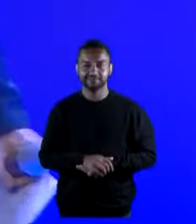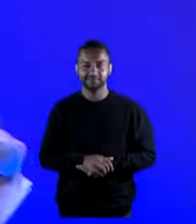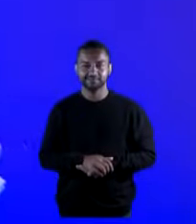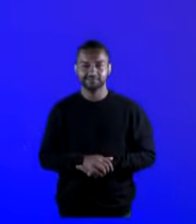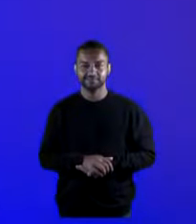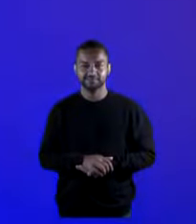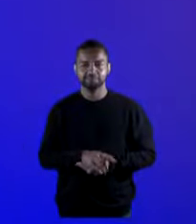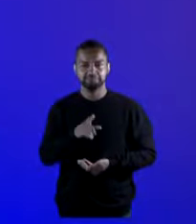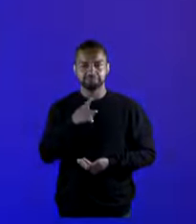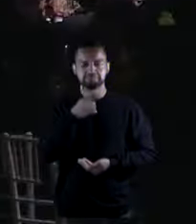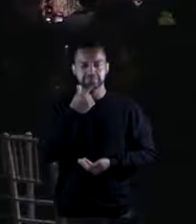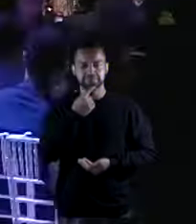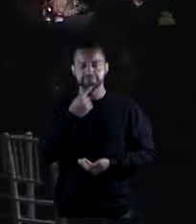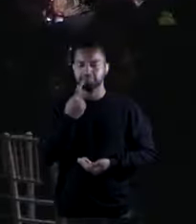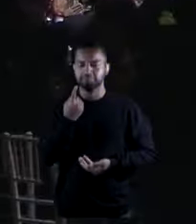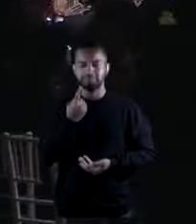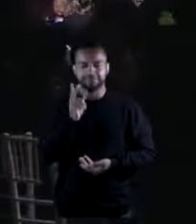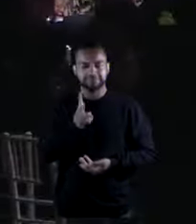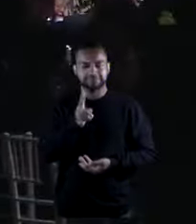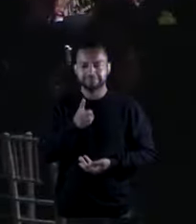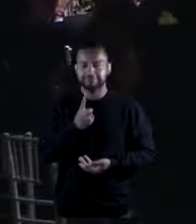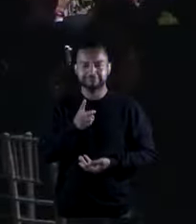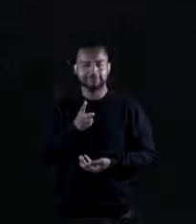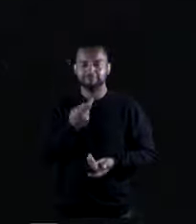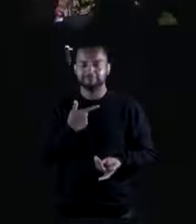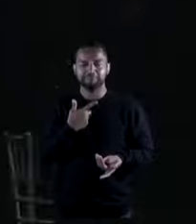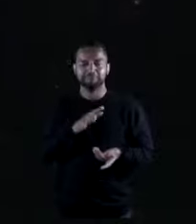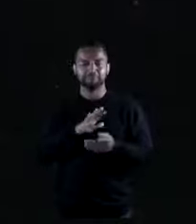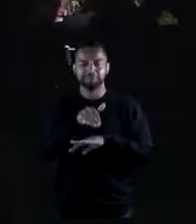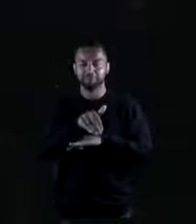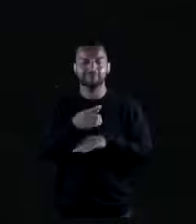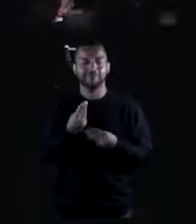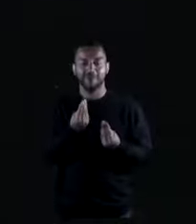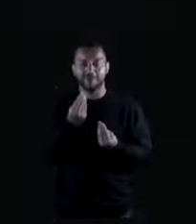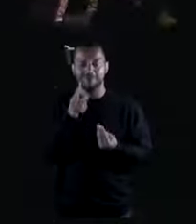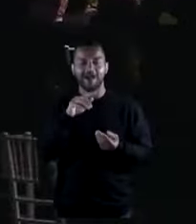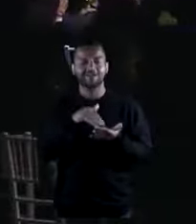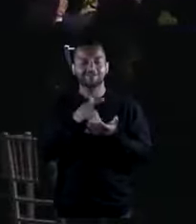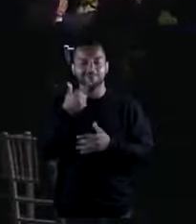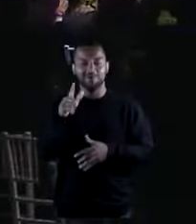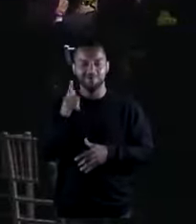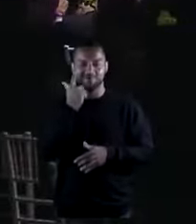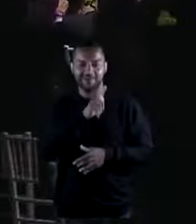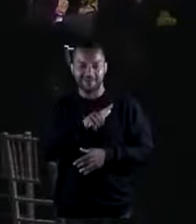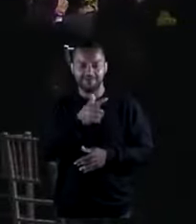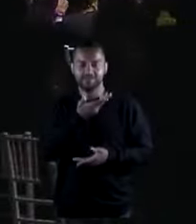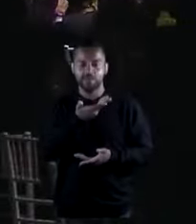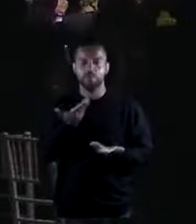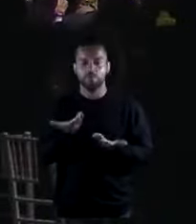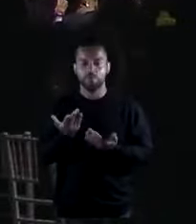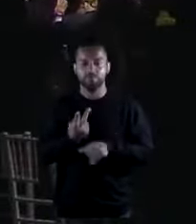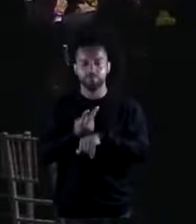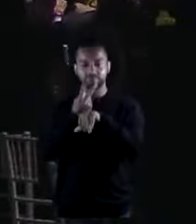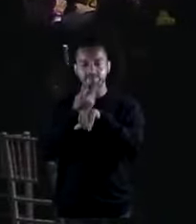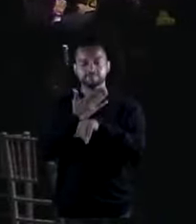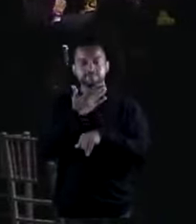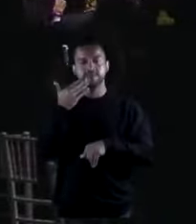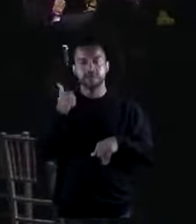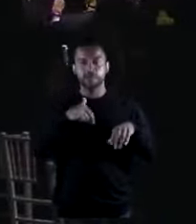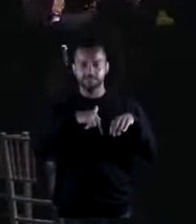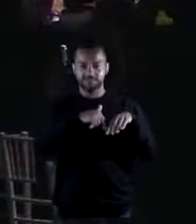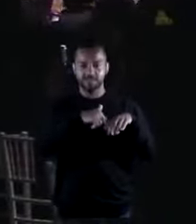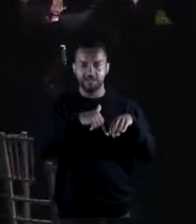O homem é fominha, até dos outros ele ganha prêmio. Aqui o Endrick ganhando, então, o melhor zagueiro,